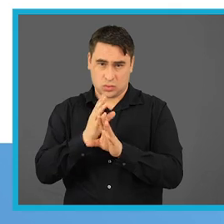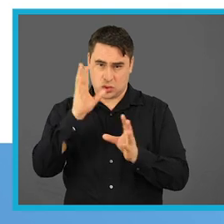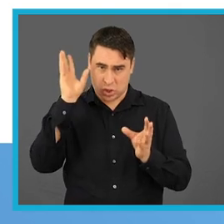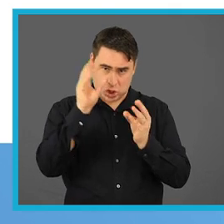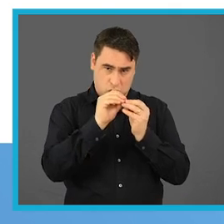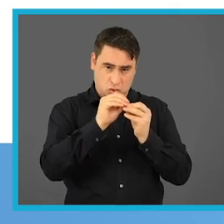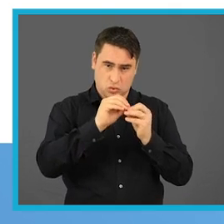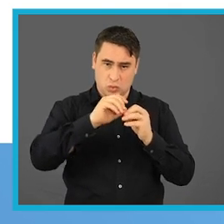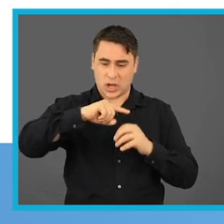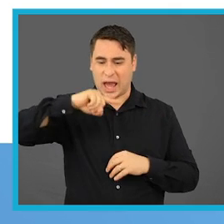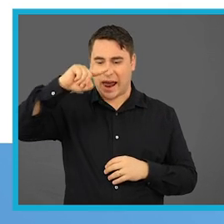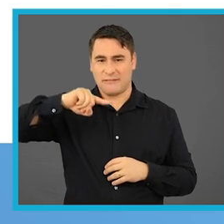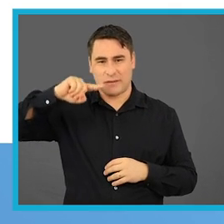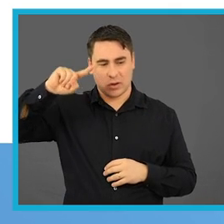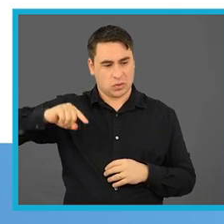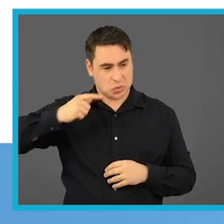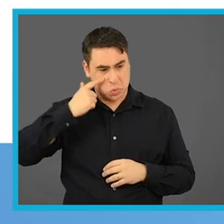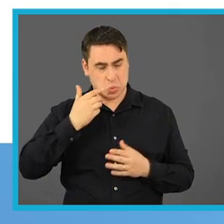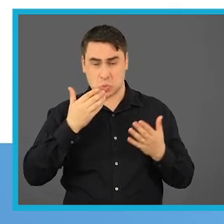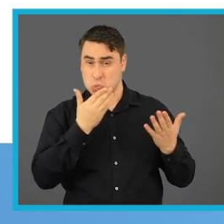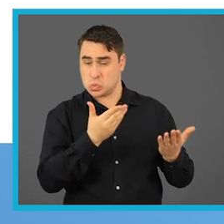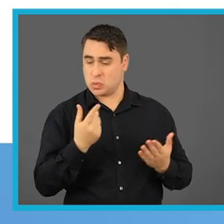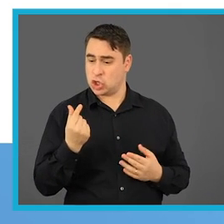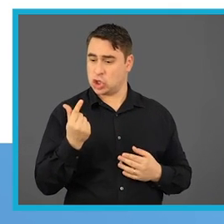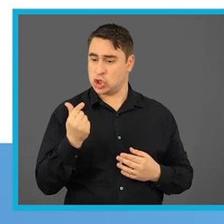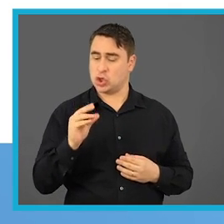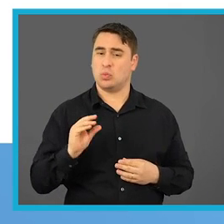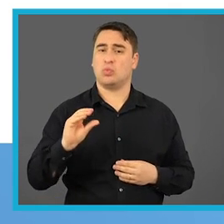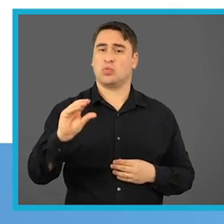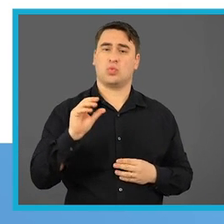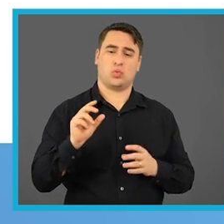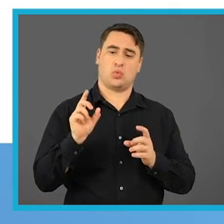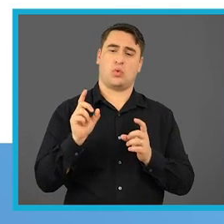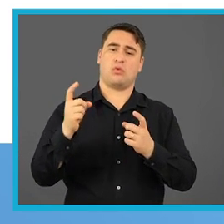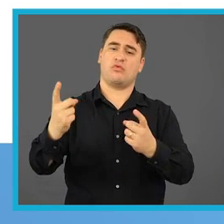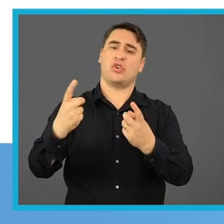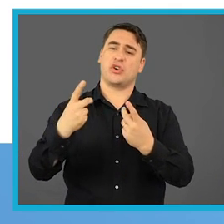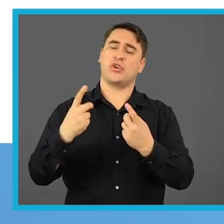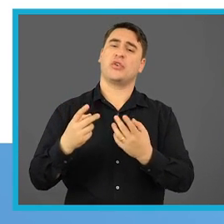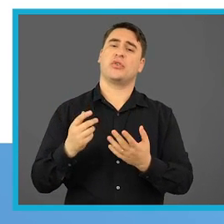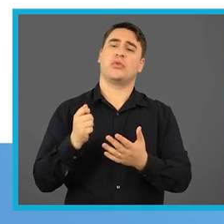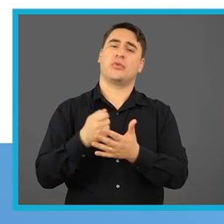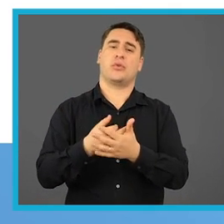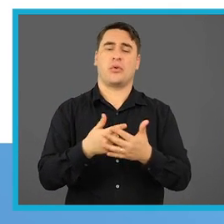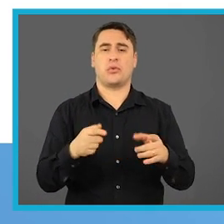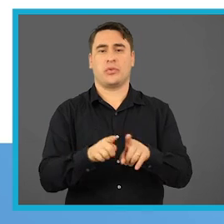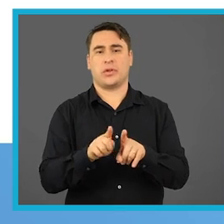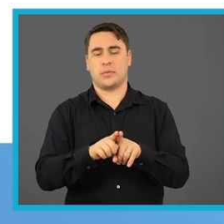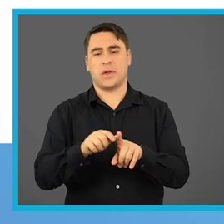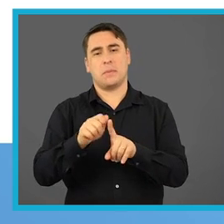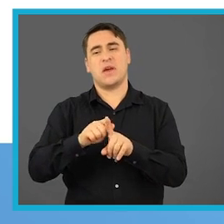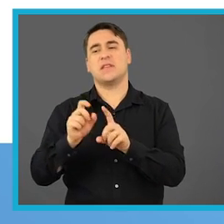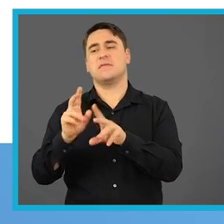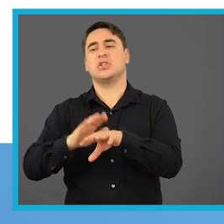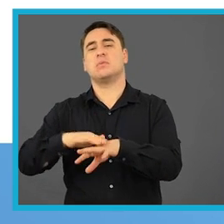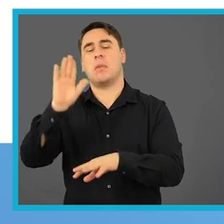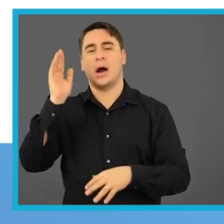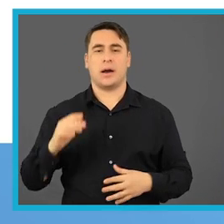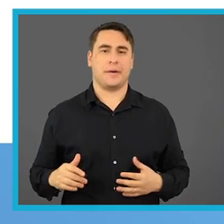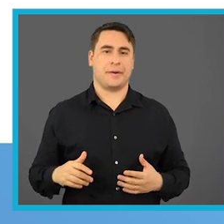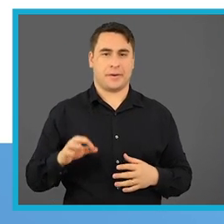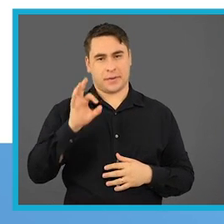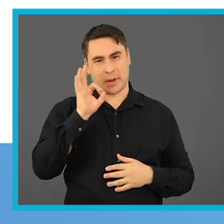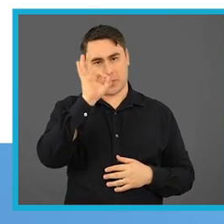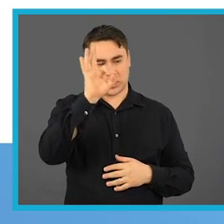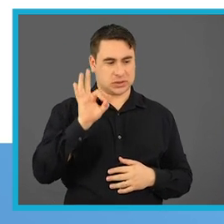resumo sintético de forma gráfica, né, para onde que está indo meus gastos com fornecedores, as sazonalidades de compra e aqui